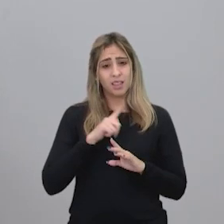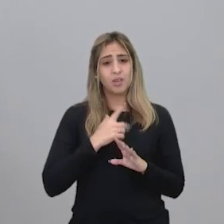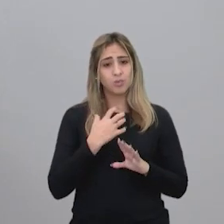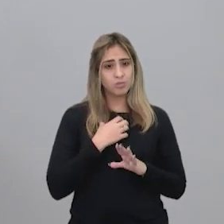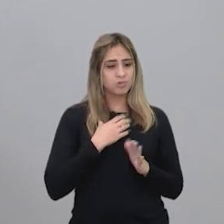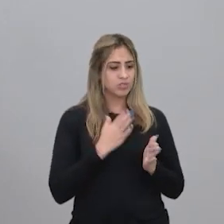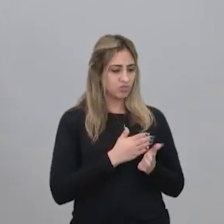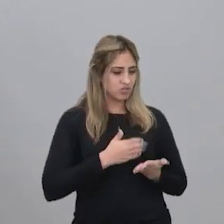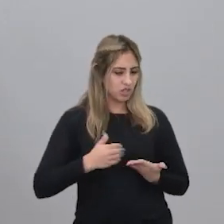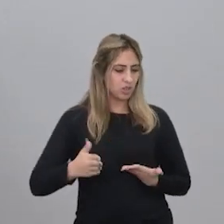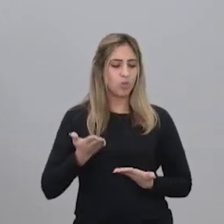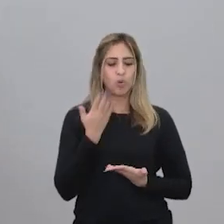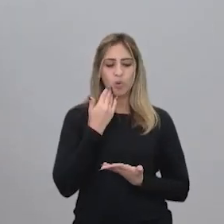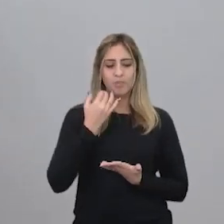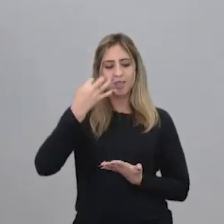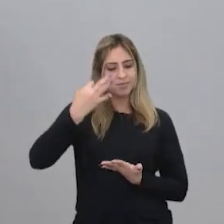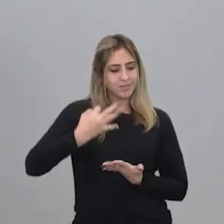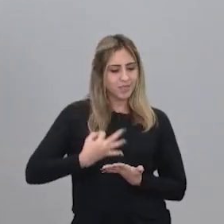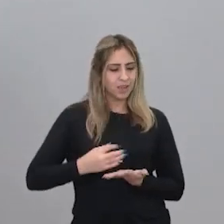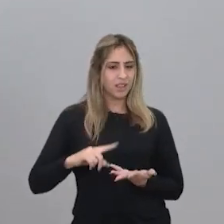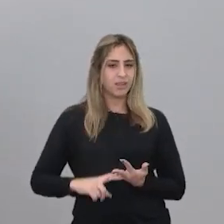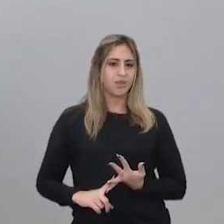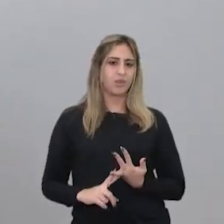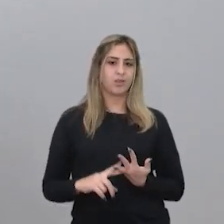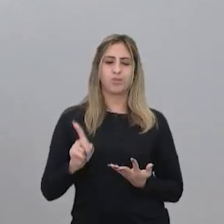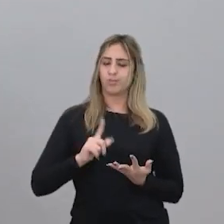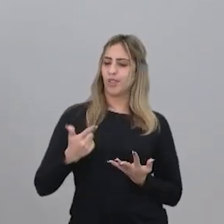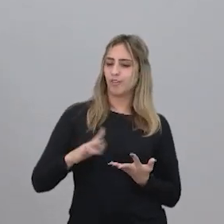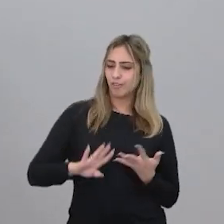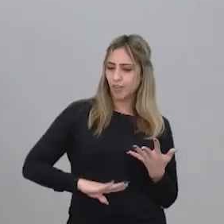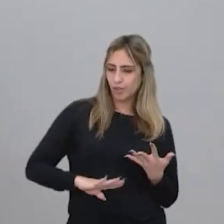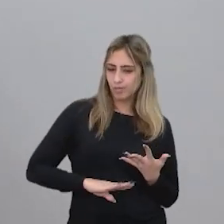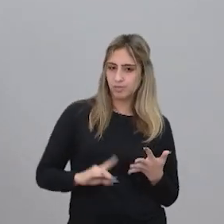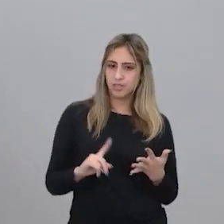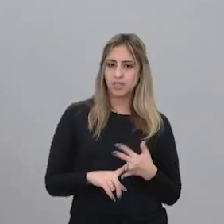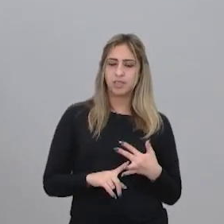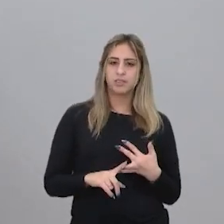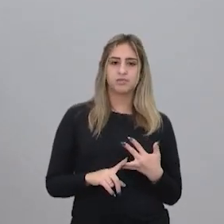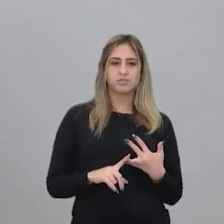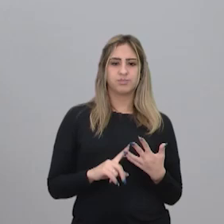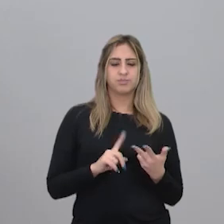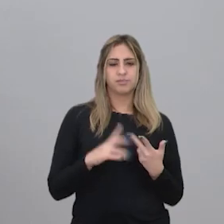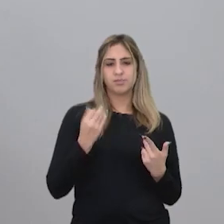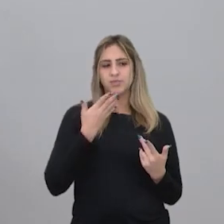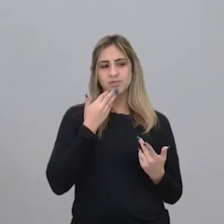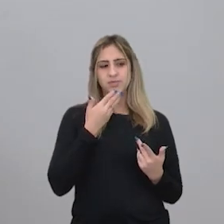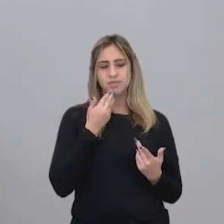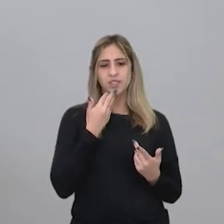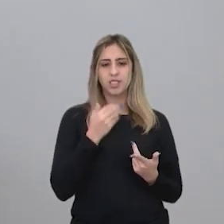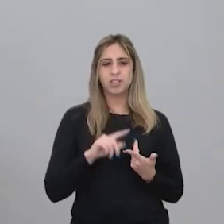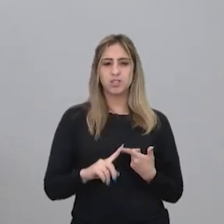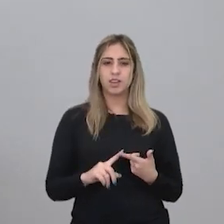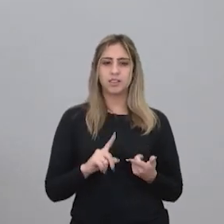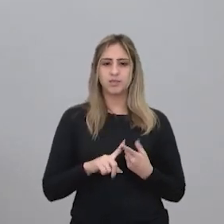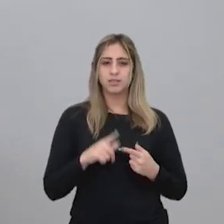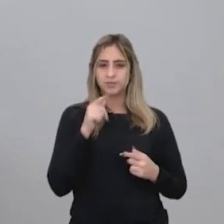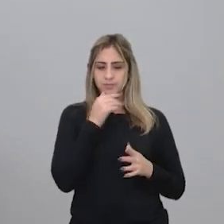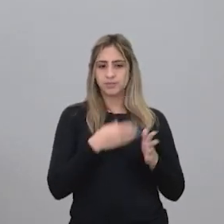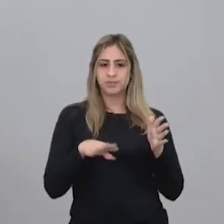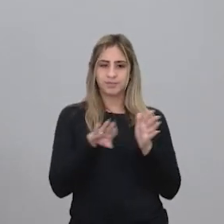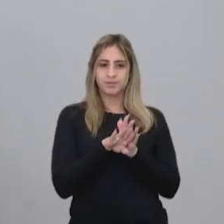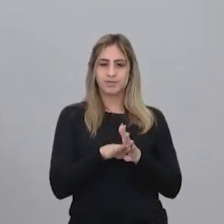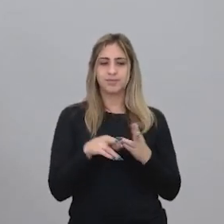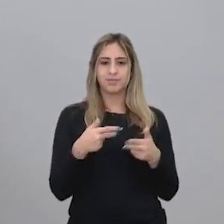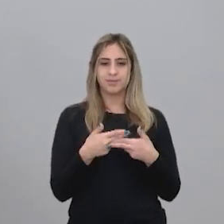né? Você tem que comer corretamente, mesmo não estando com fome, né? Muito mais fácil você chegar num lugar e falar, agora eu tô cansado, vou deitar